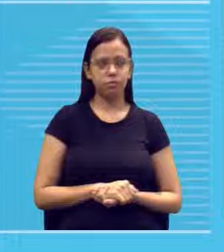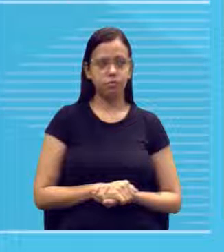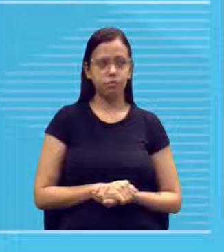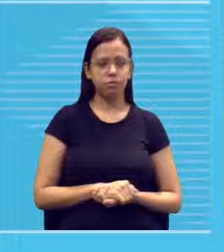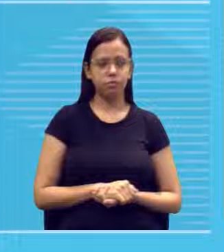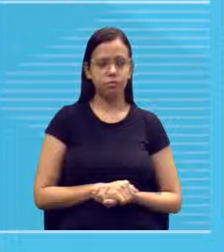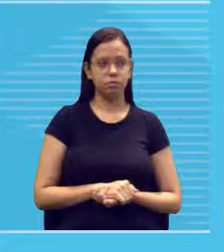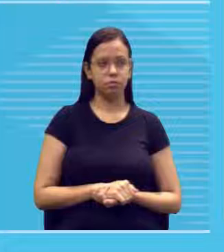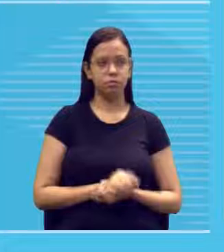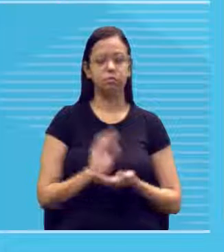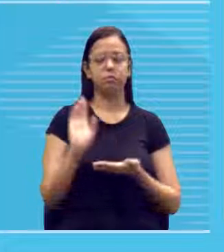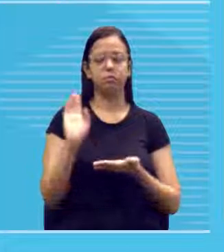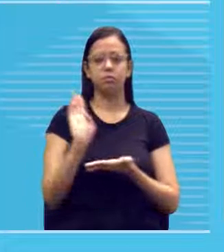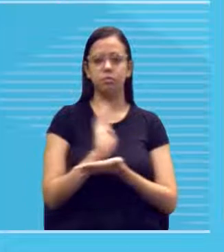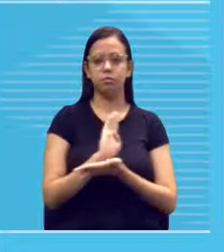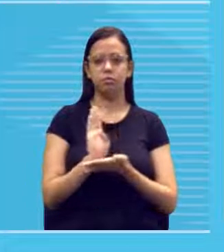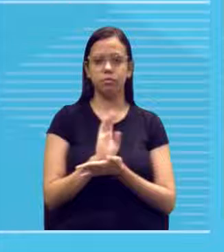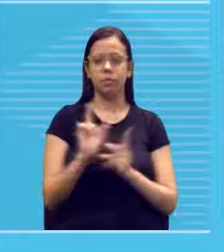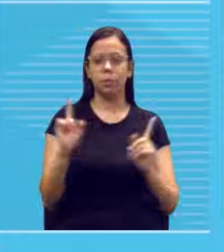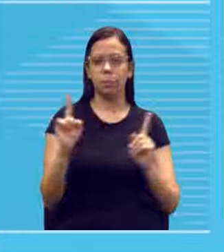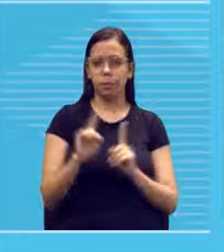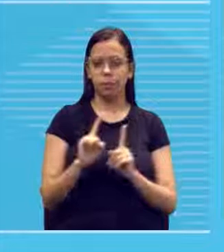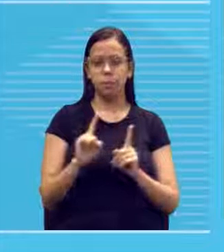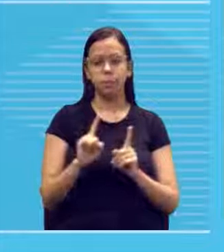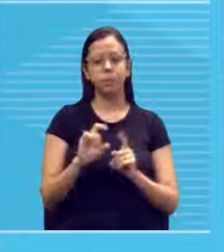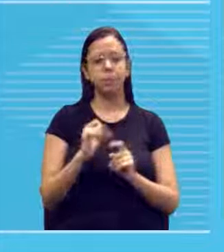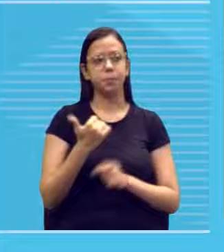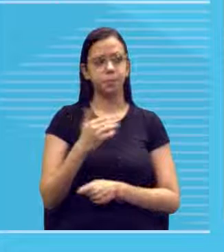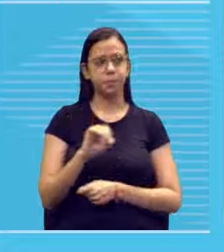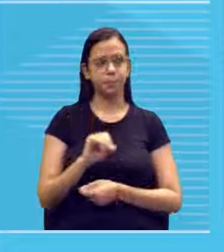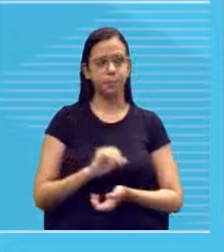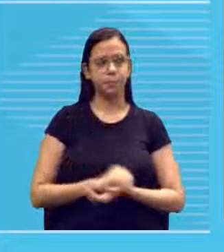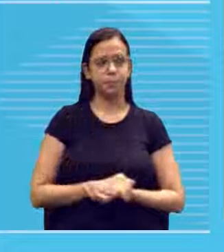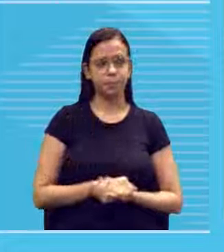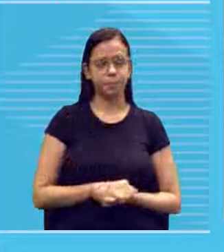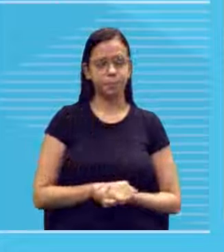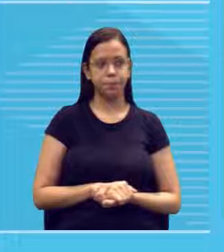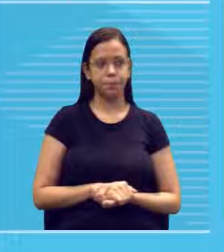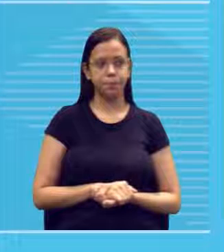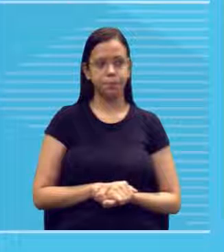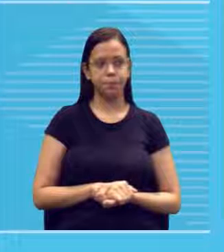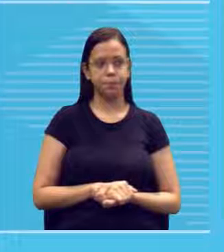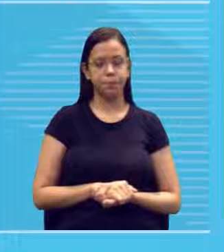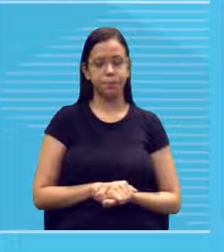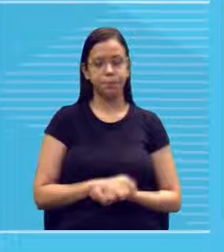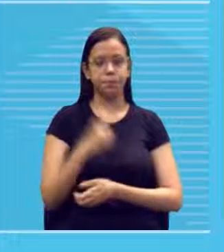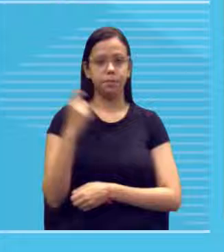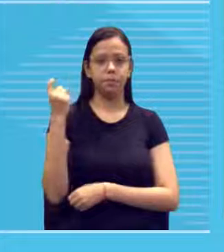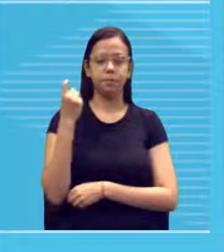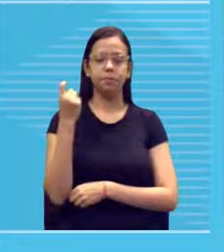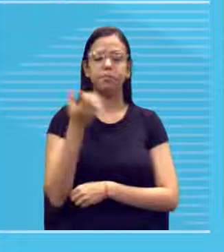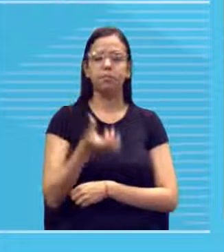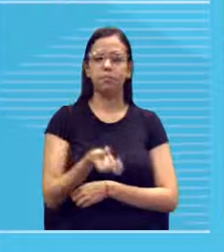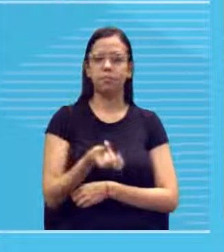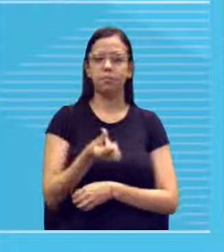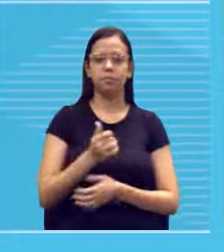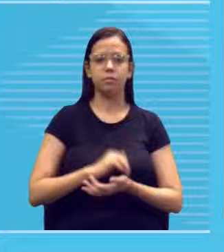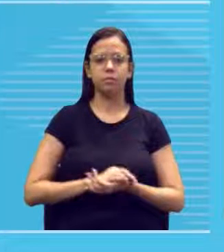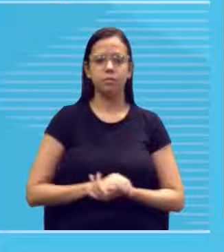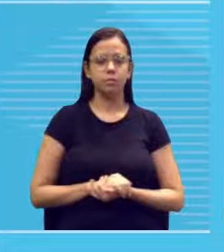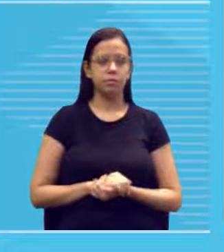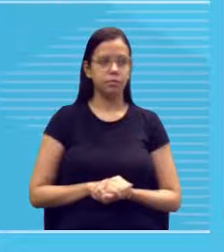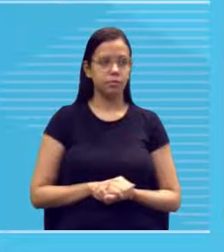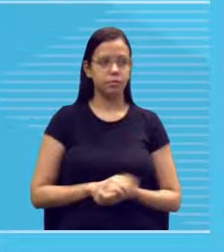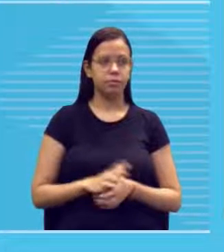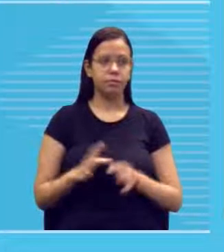base menor 10 vezes a altura altura 6 tudo isso